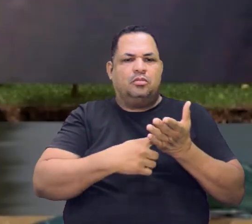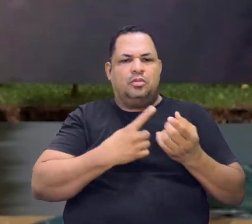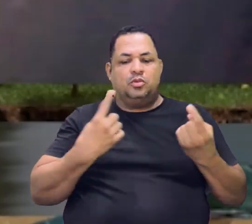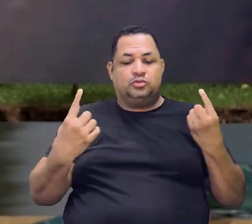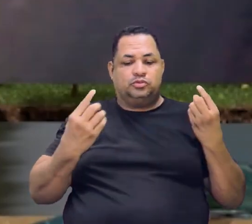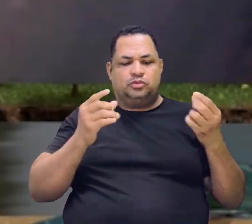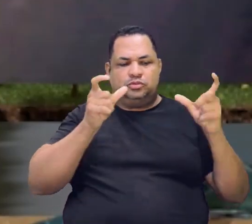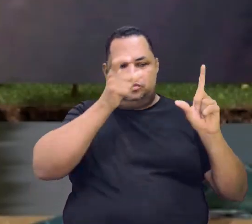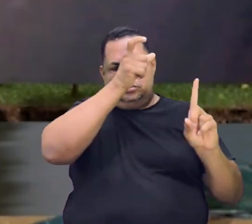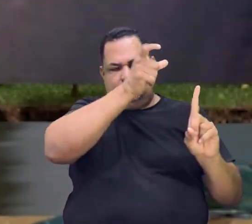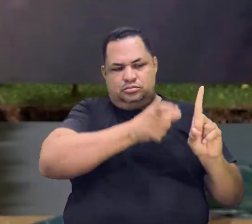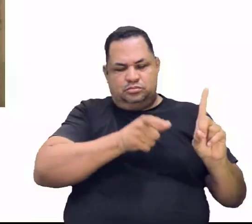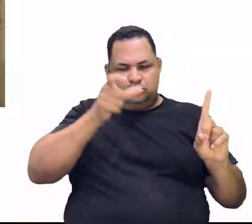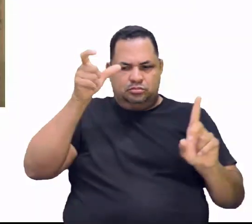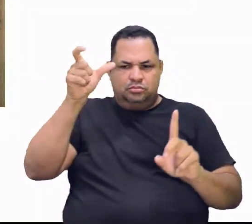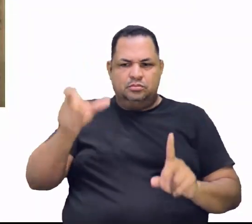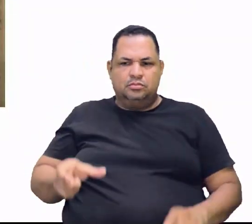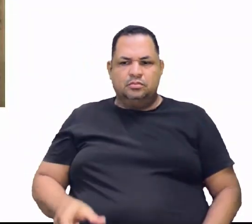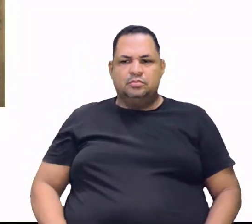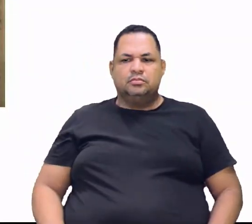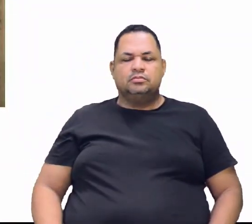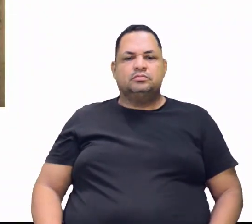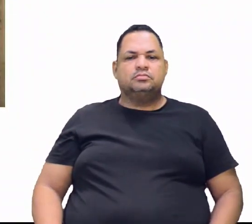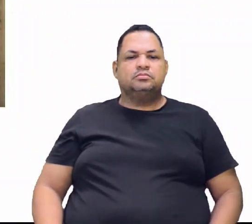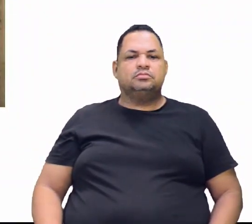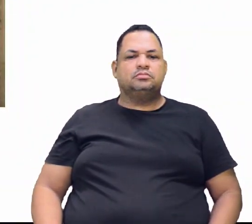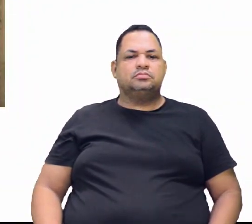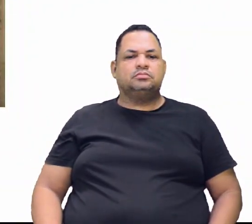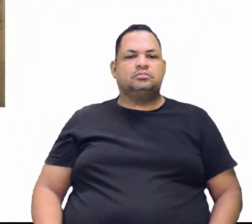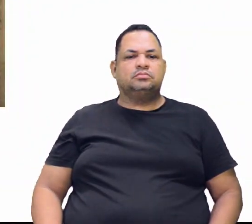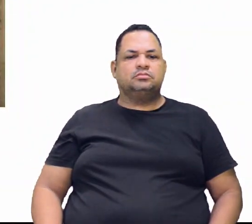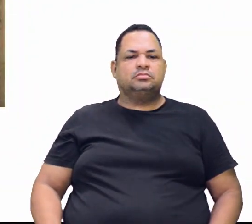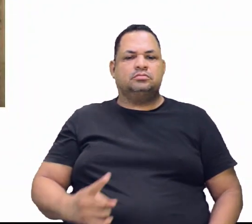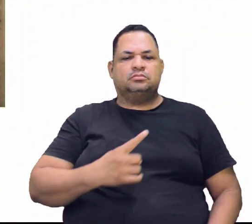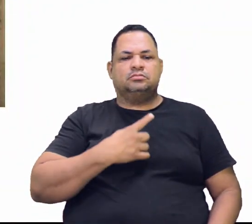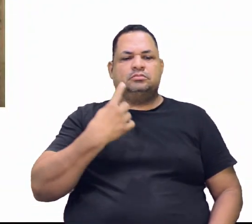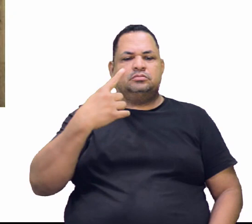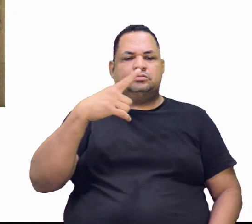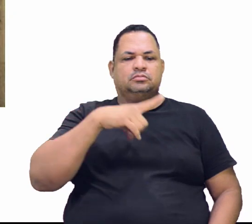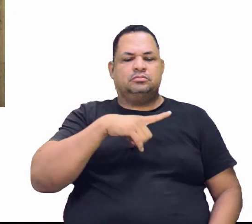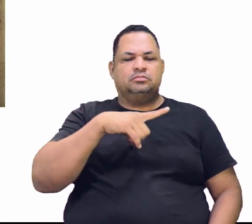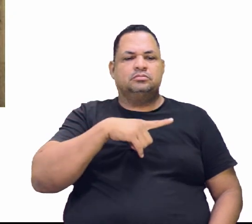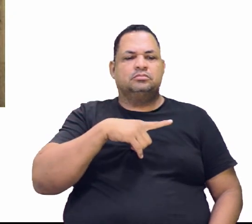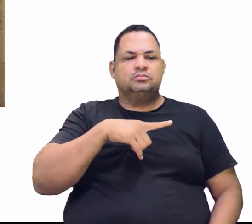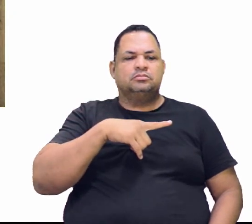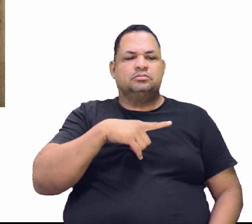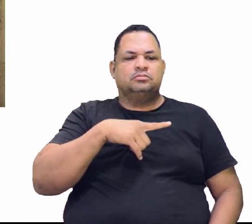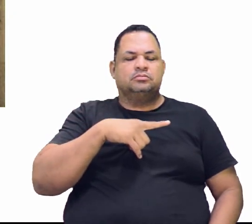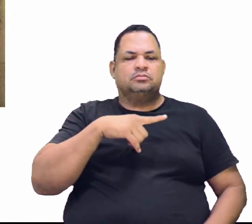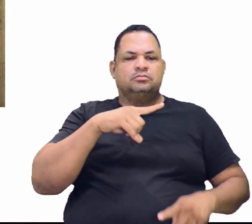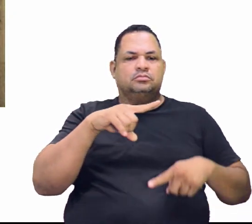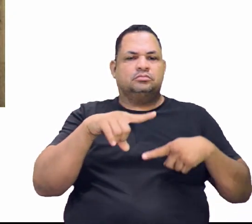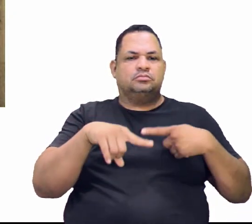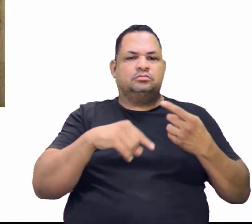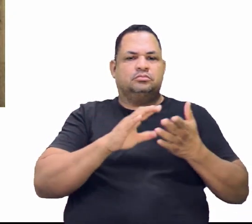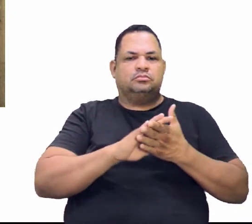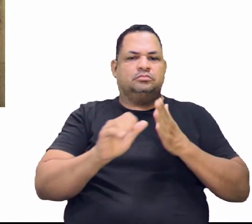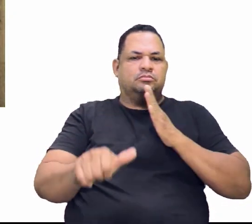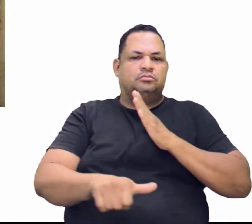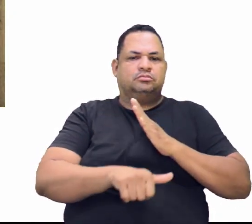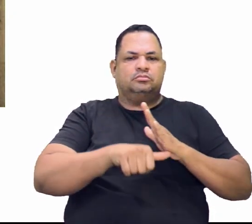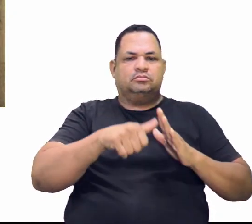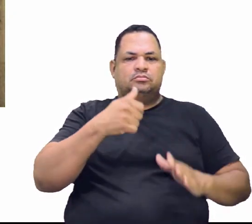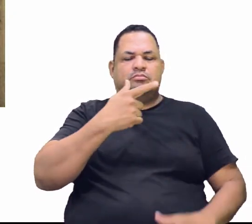e o Aloysio Ferreira. Segue no quadro, vamos lá. Aí nós temos, já como